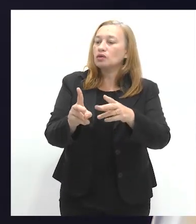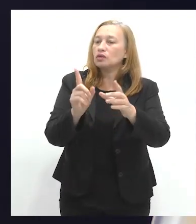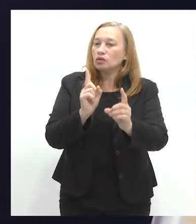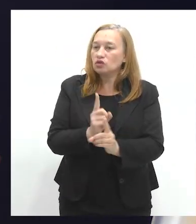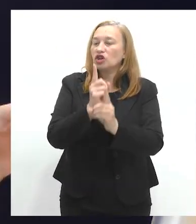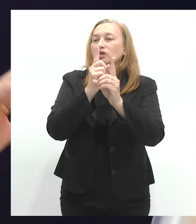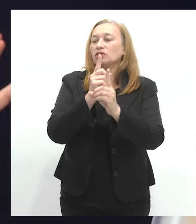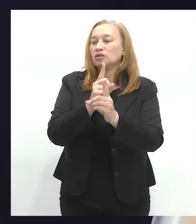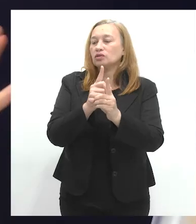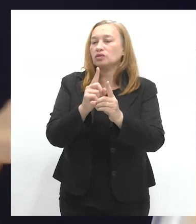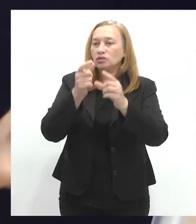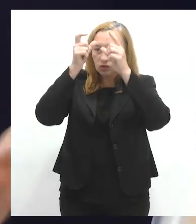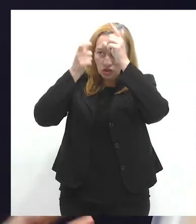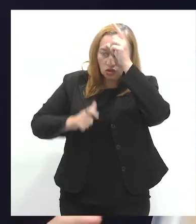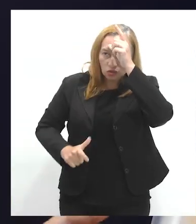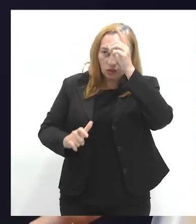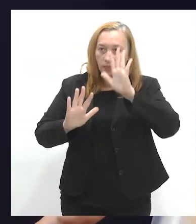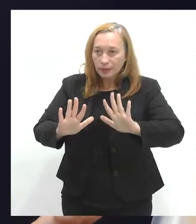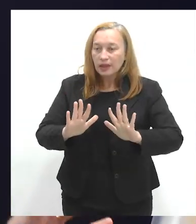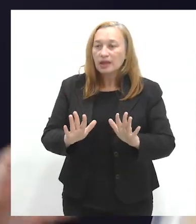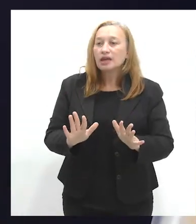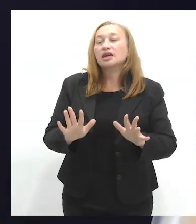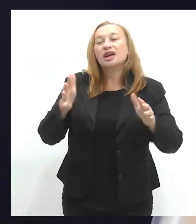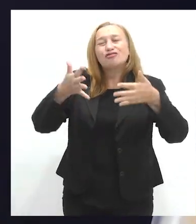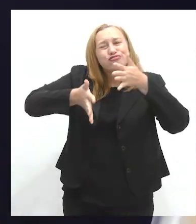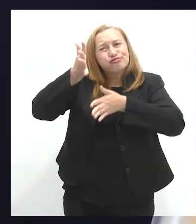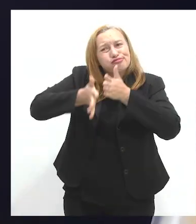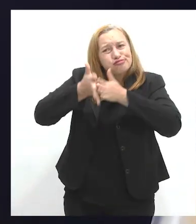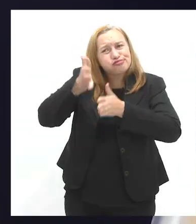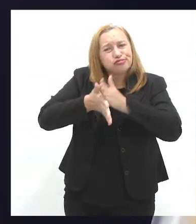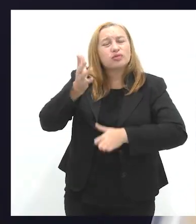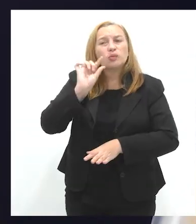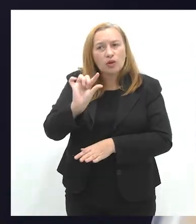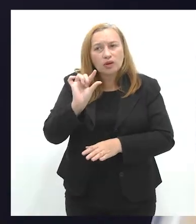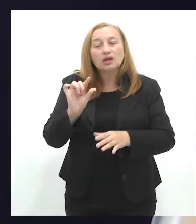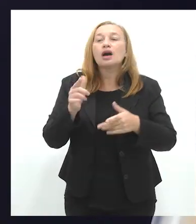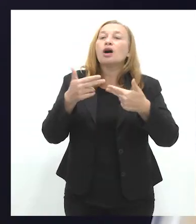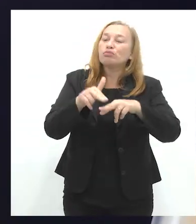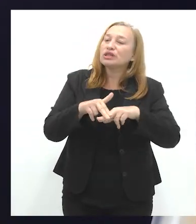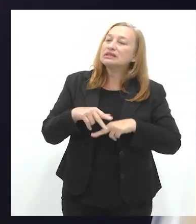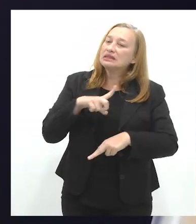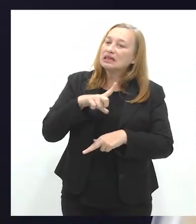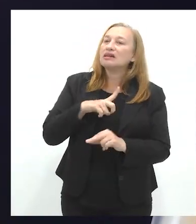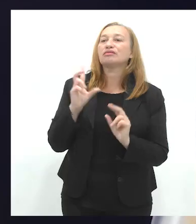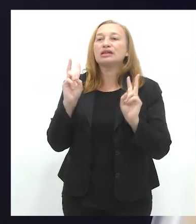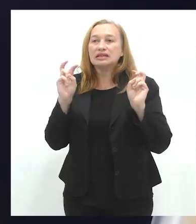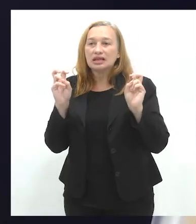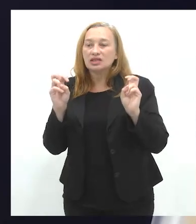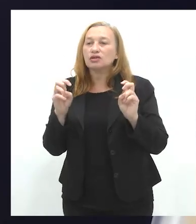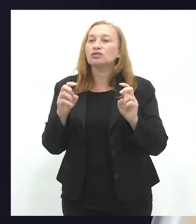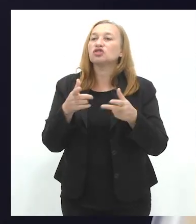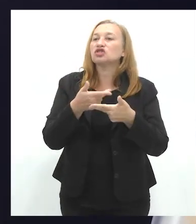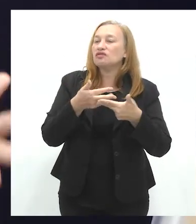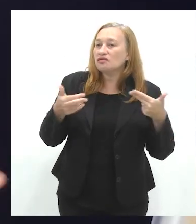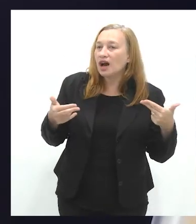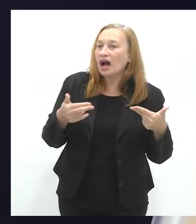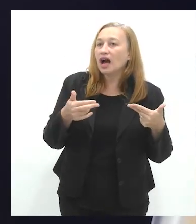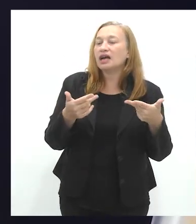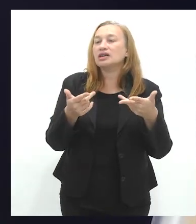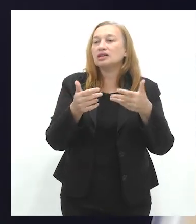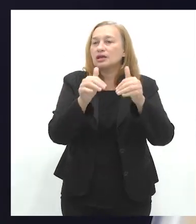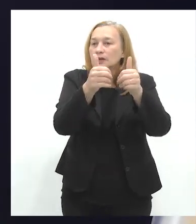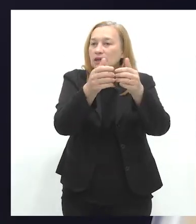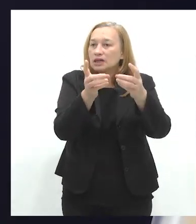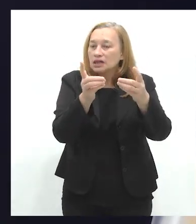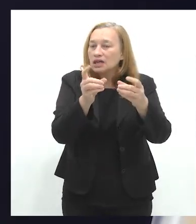tá? Então são Entendi. coisas totalmente diferentes, que são muito confundidas. Por isso que tem essa questão de muito